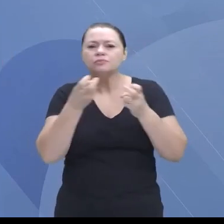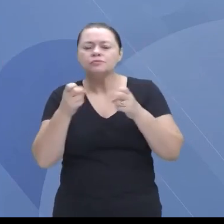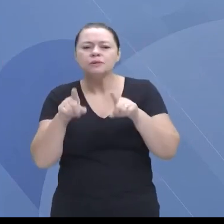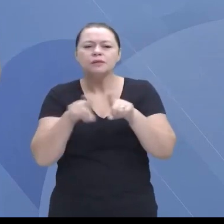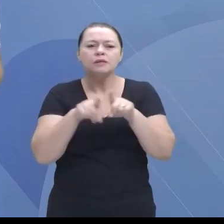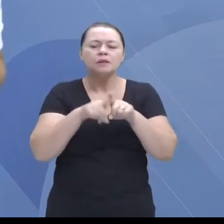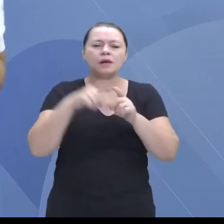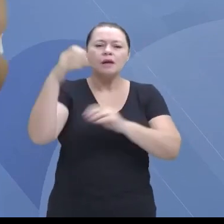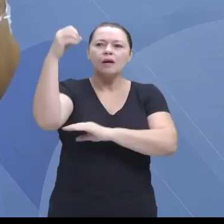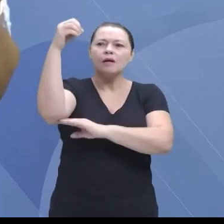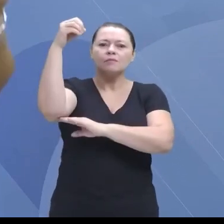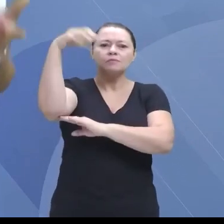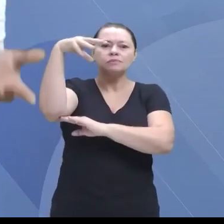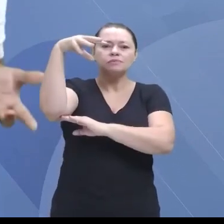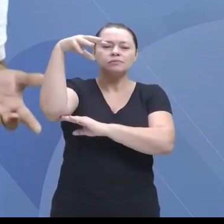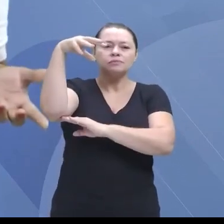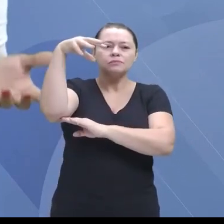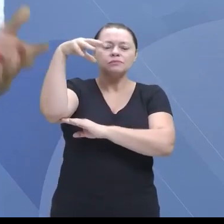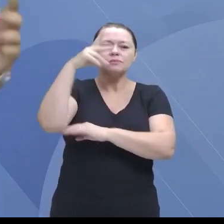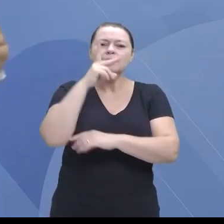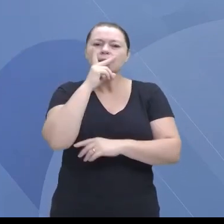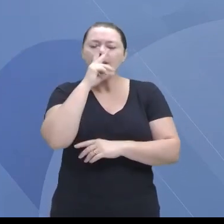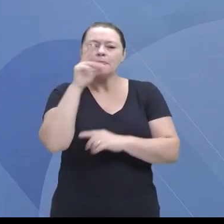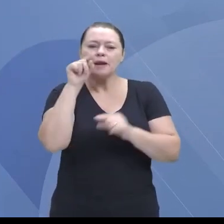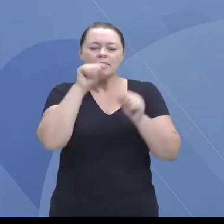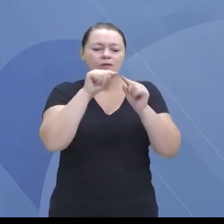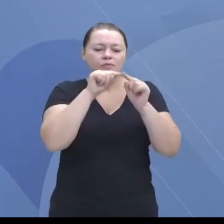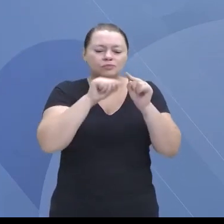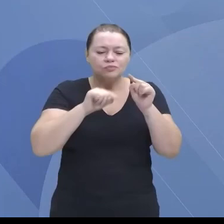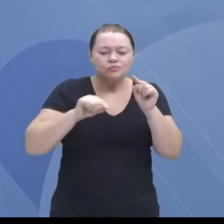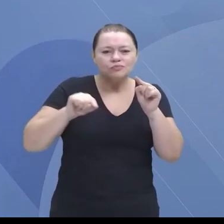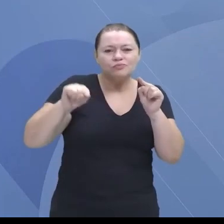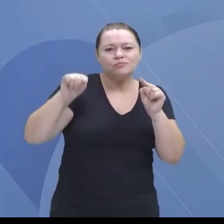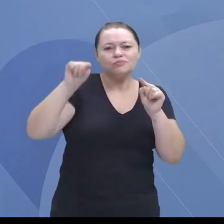luminárias, representam o círculo,